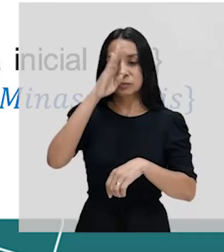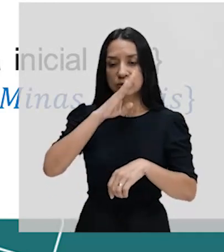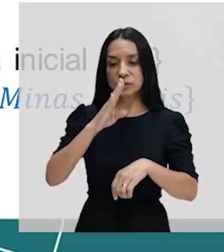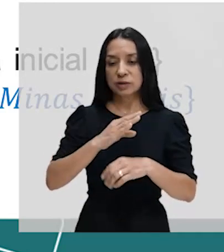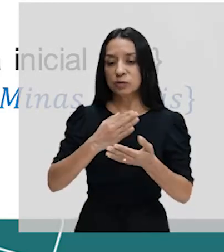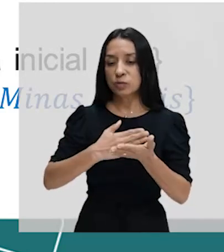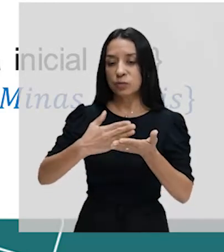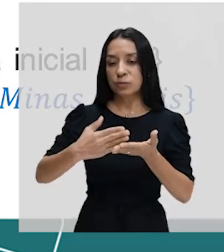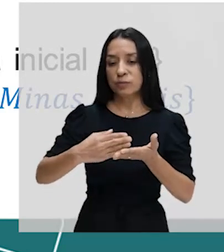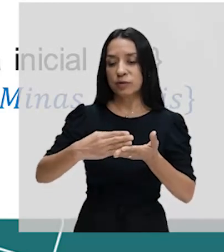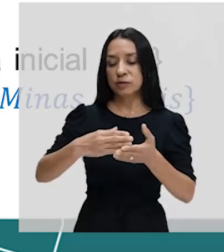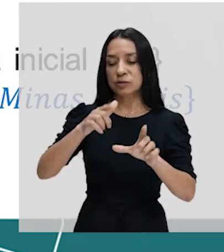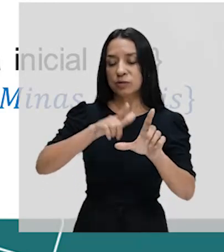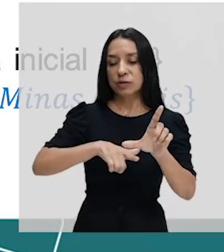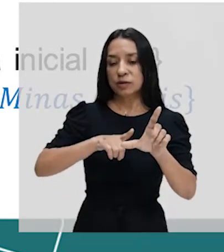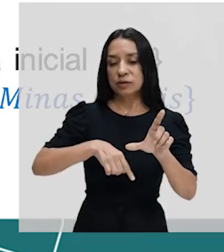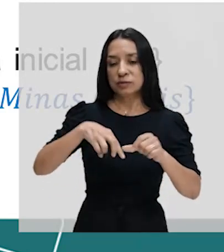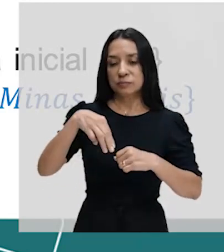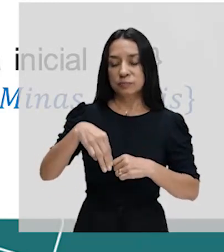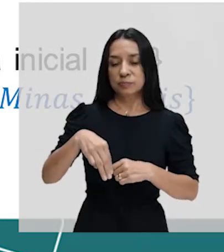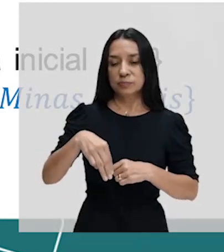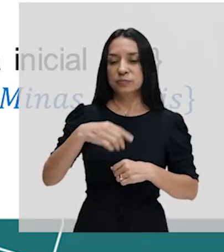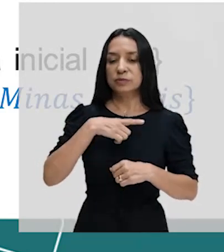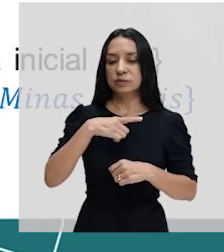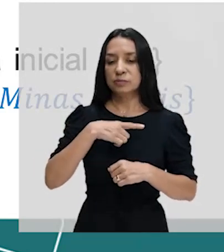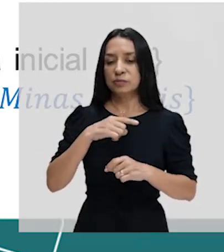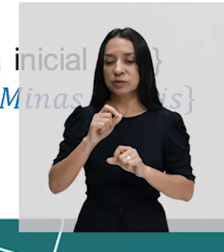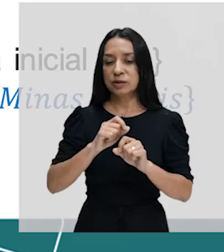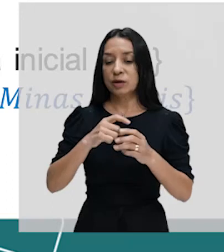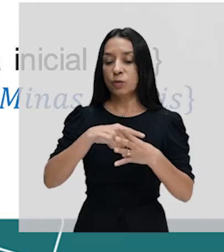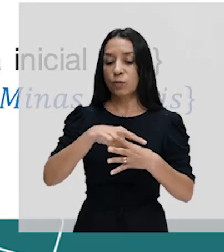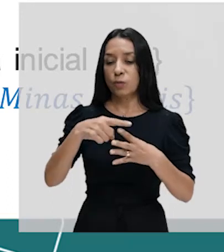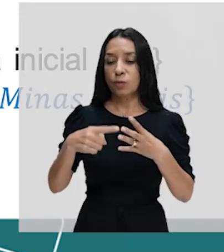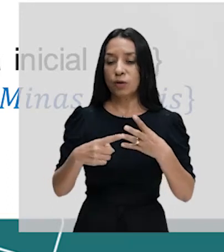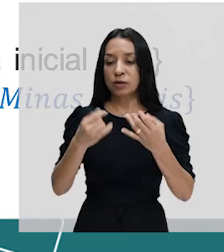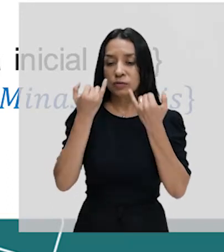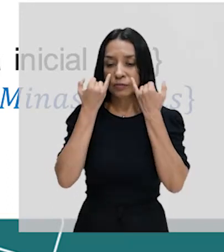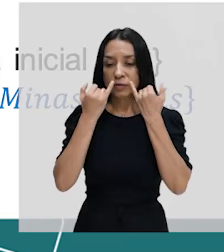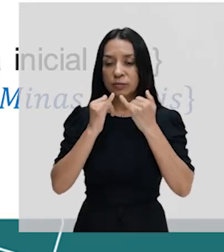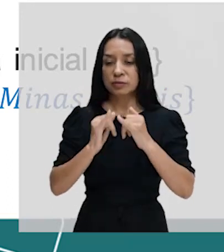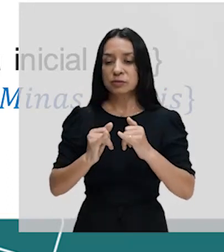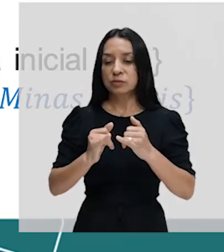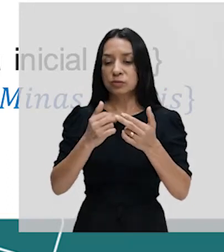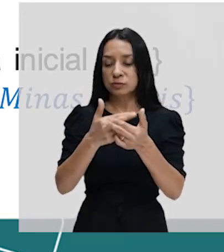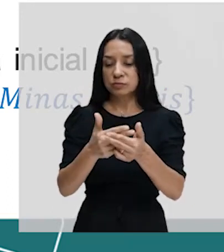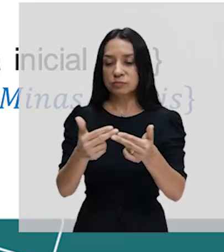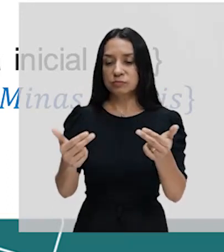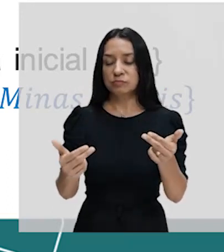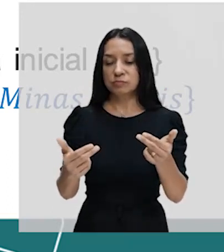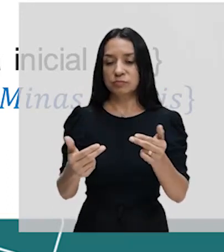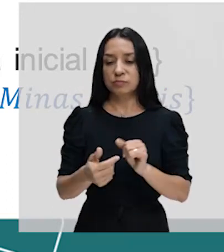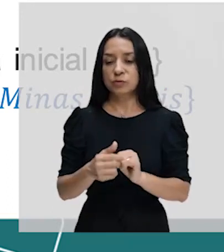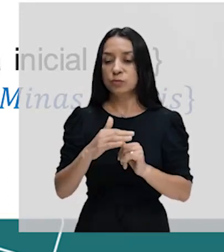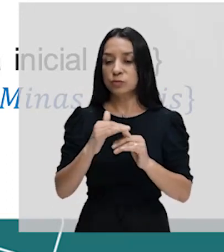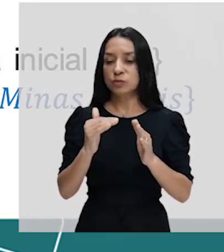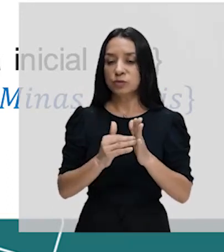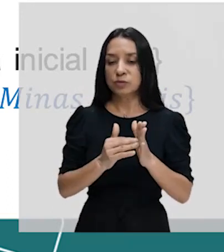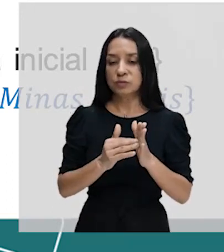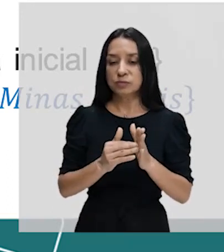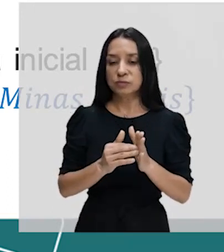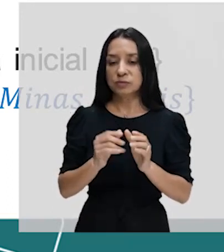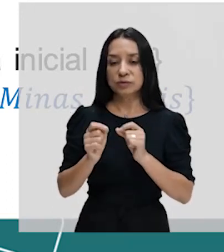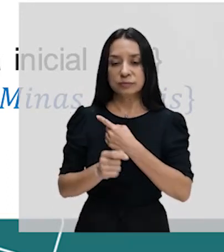que começam com a letra M, nós temos 4 informações, ou seja, 4 elementos. E aqui, todos eles